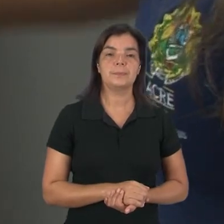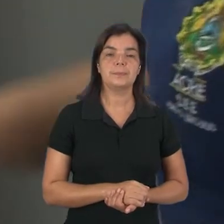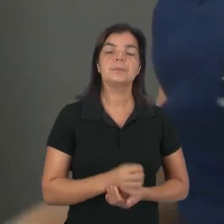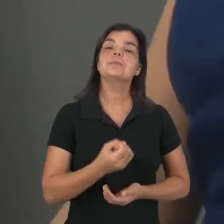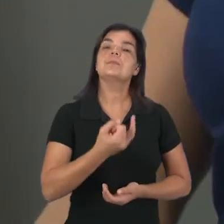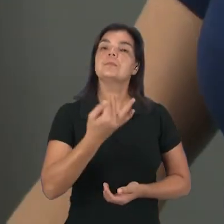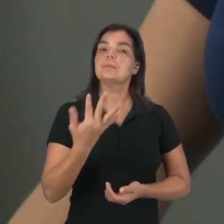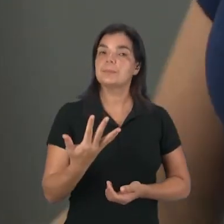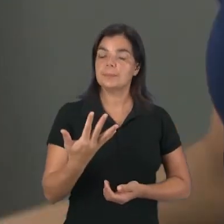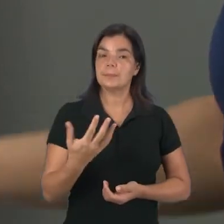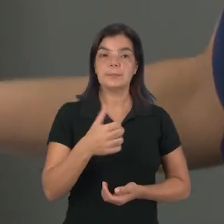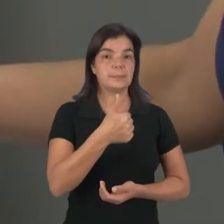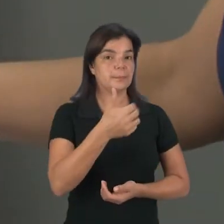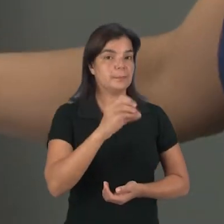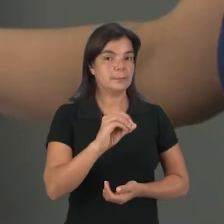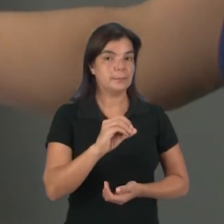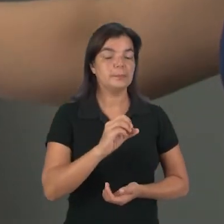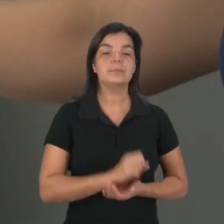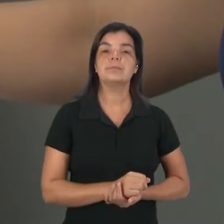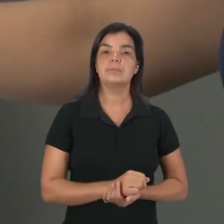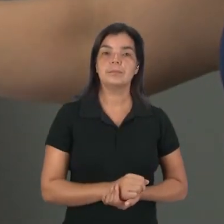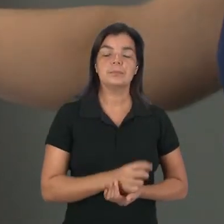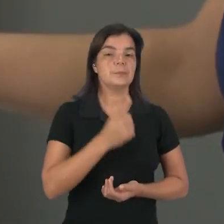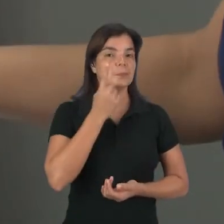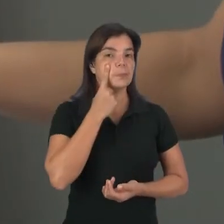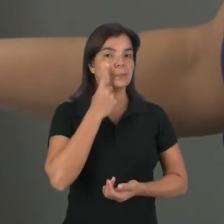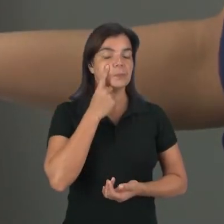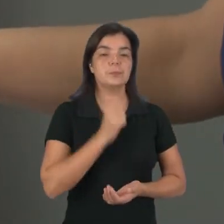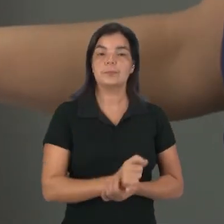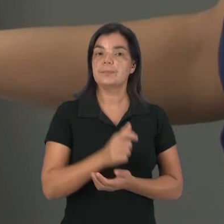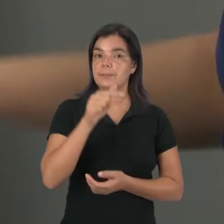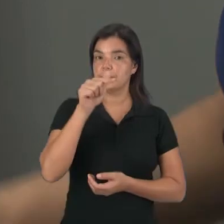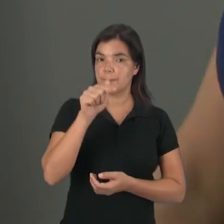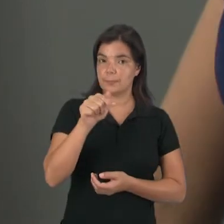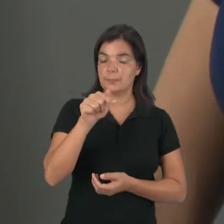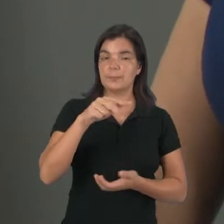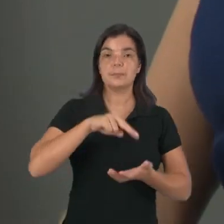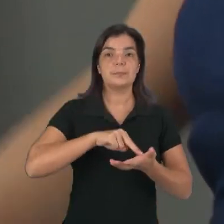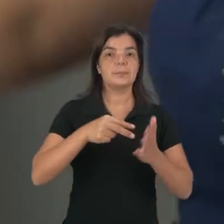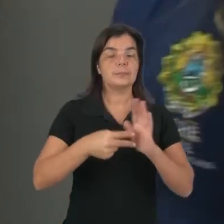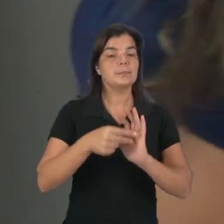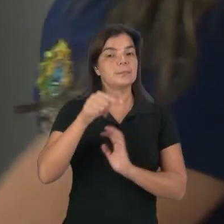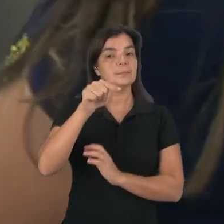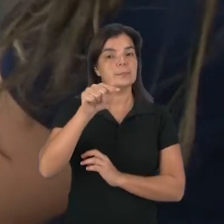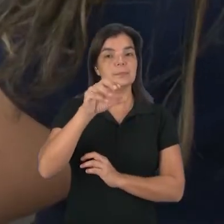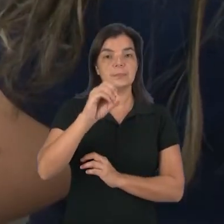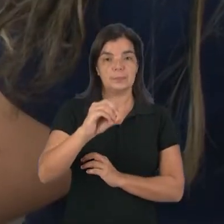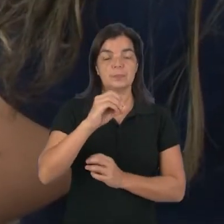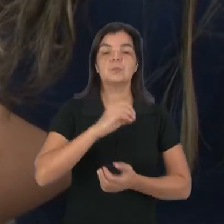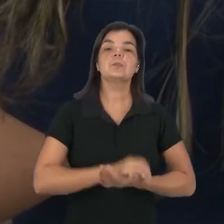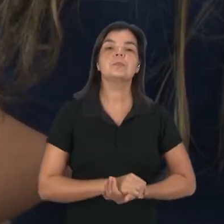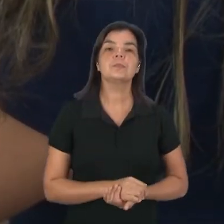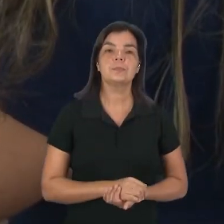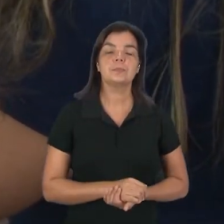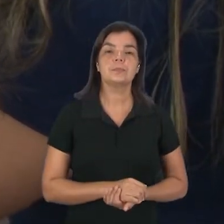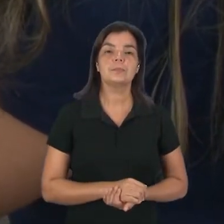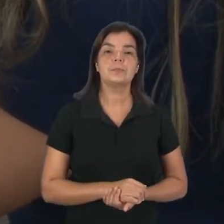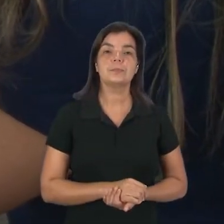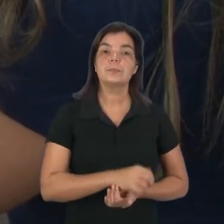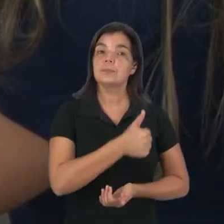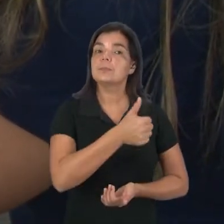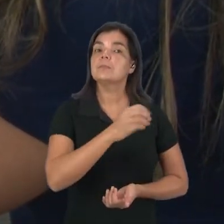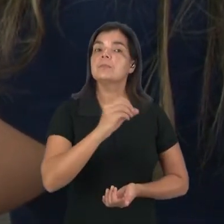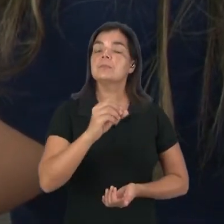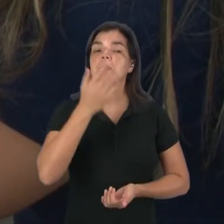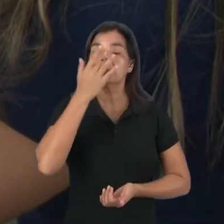E quantas dezenas? Olha só, 7, que é 70. E as